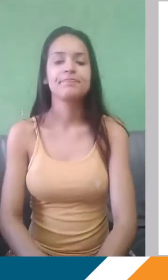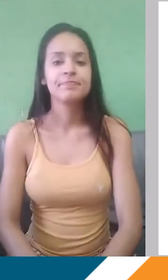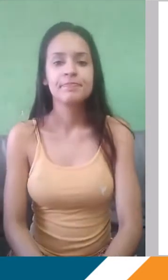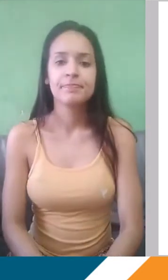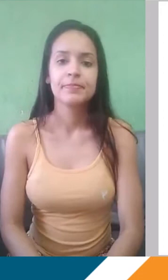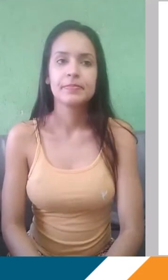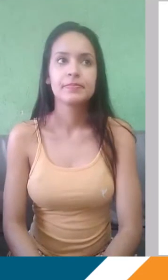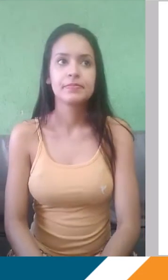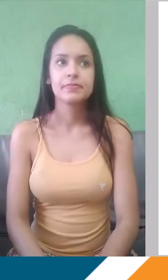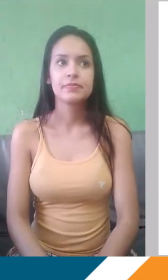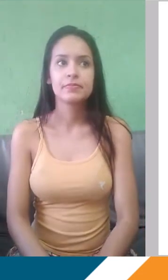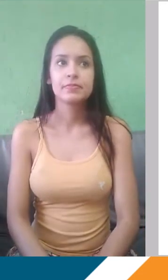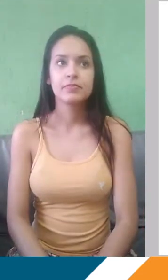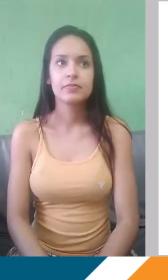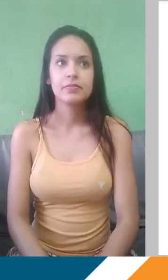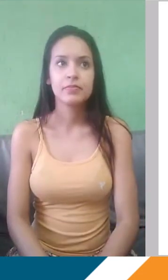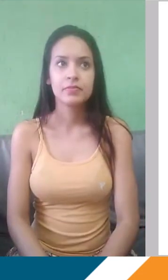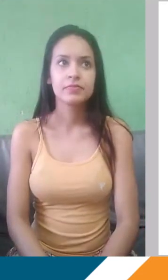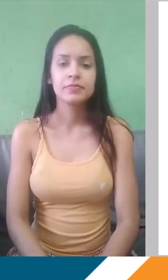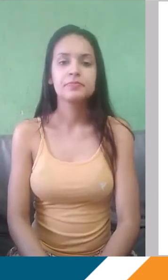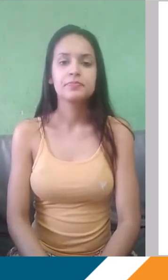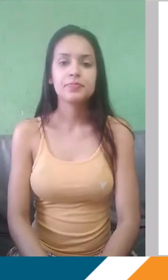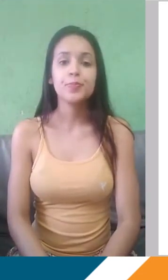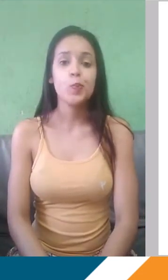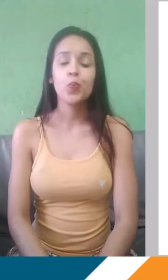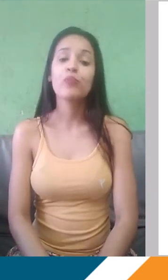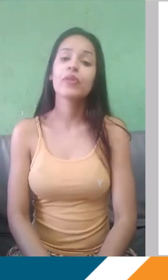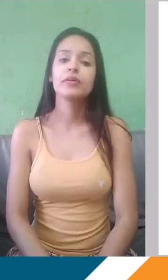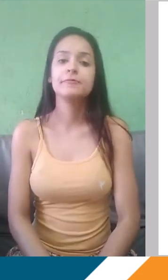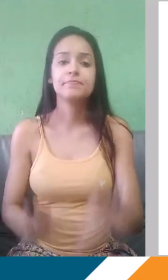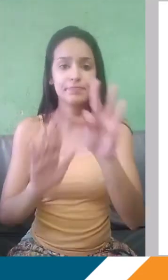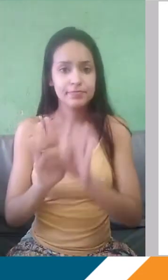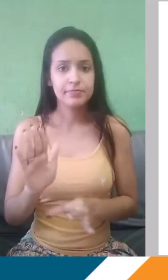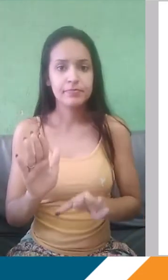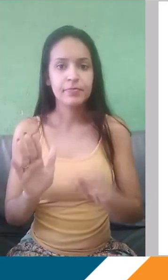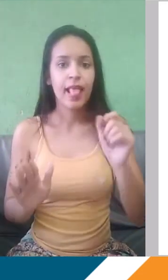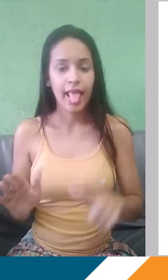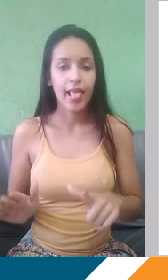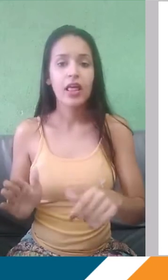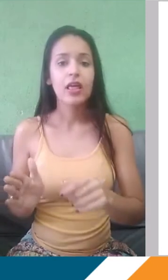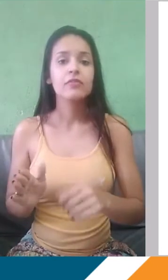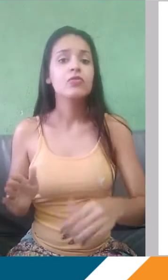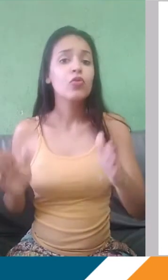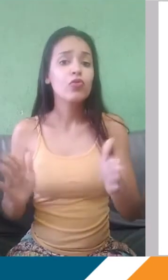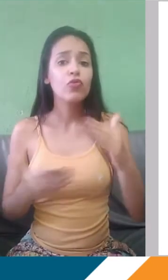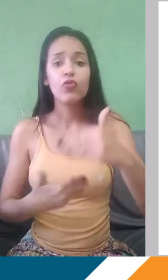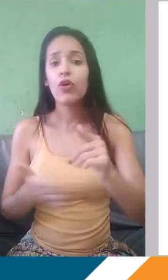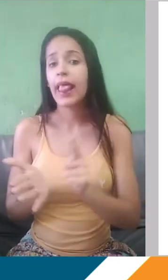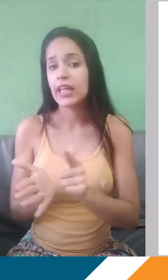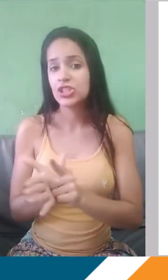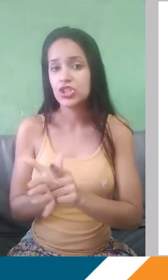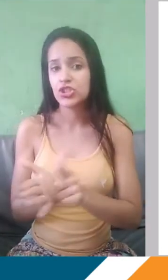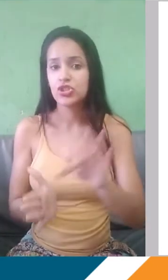leva a crer que se trata do gênero folhetim, típico do final do século XIX. Verificamos que a narradora se